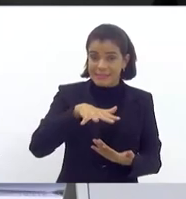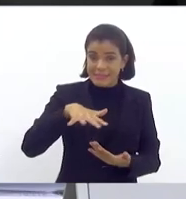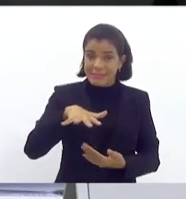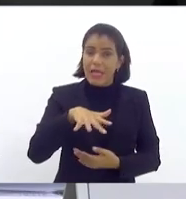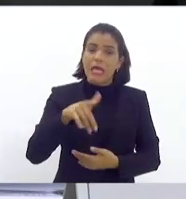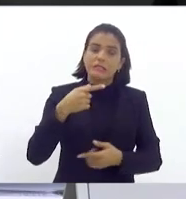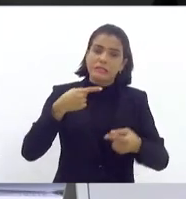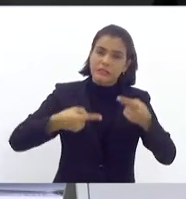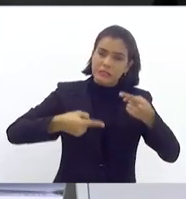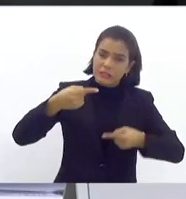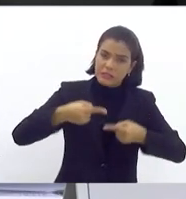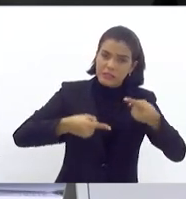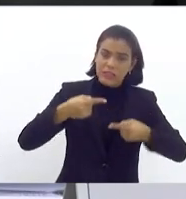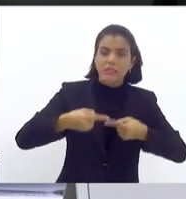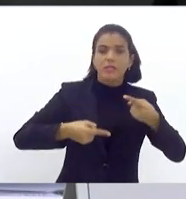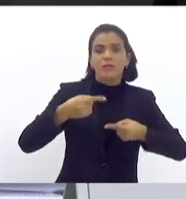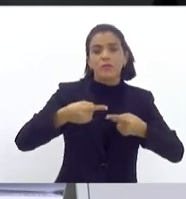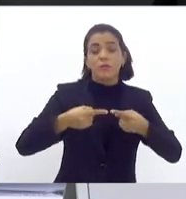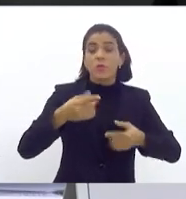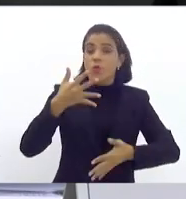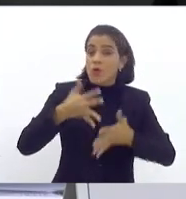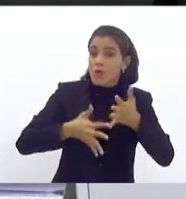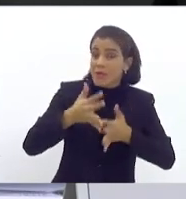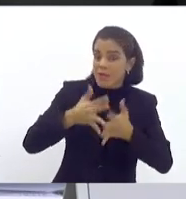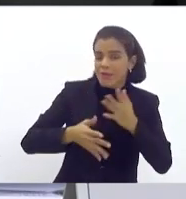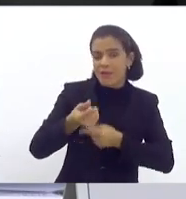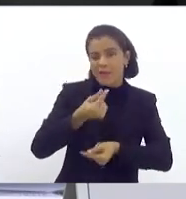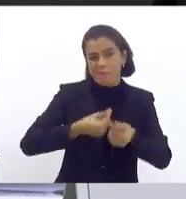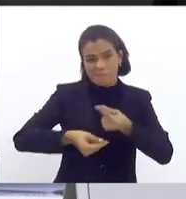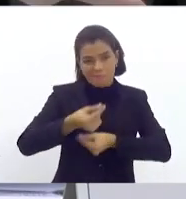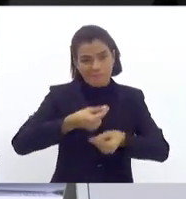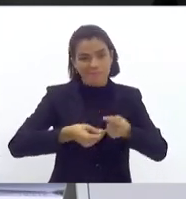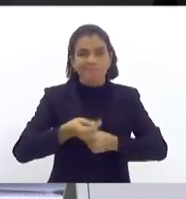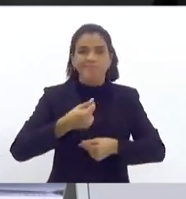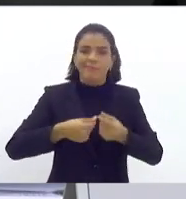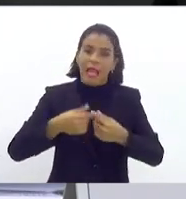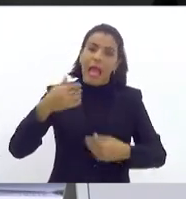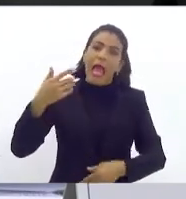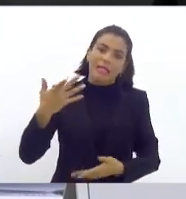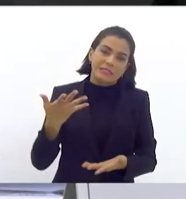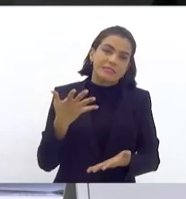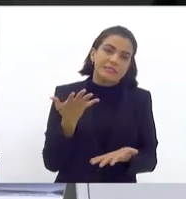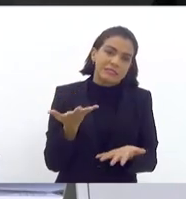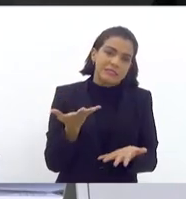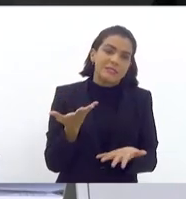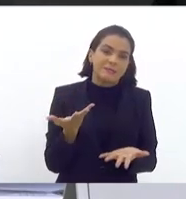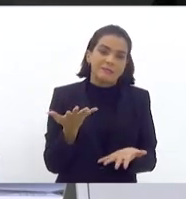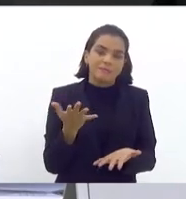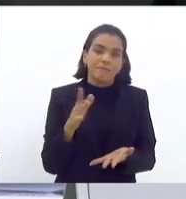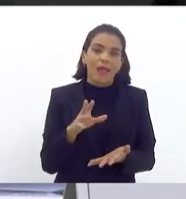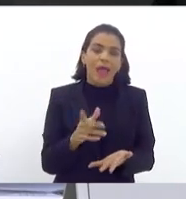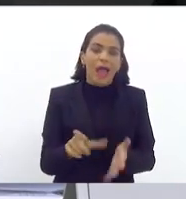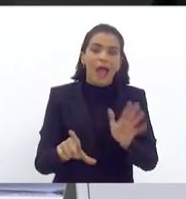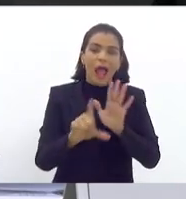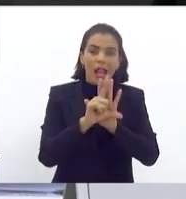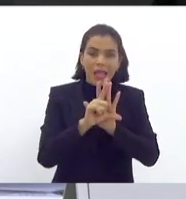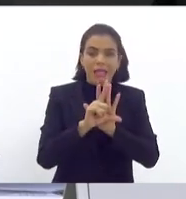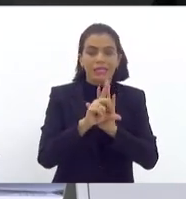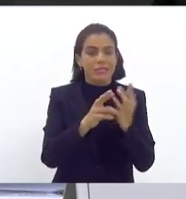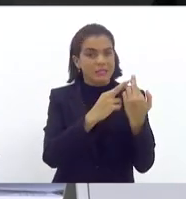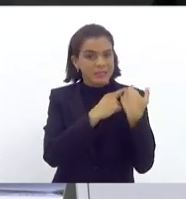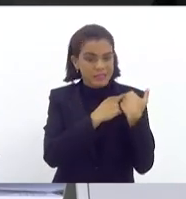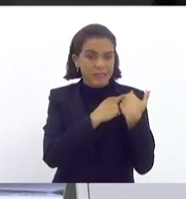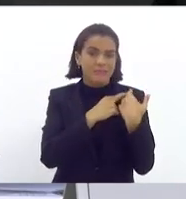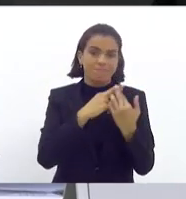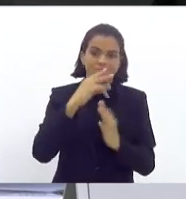essa discussão, né, do impacto financeiro, porque aí sim feriria, não é, a lei de responsabilidade fiscal e o